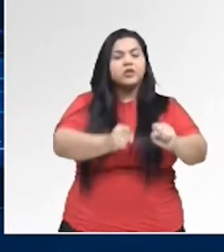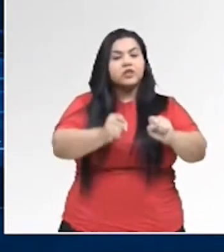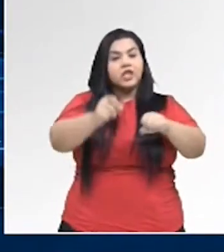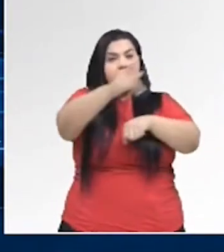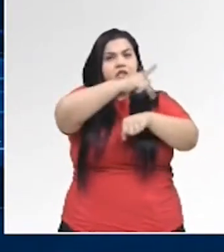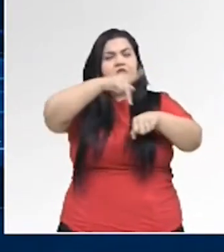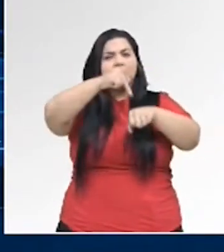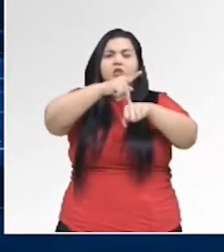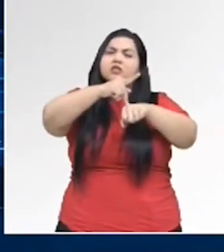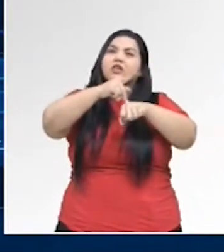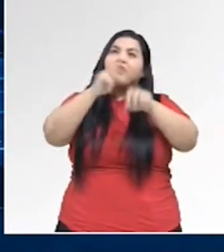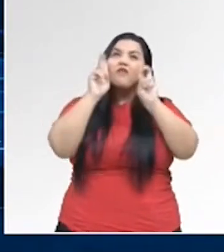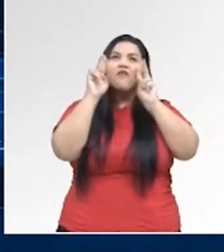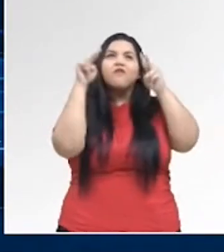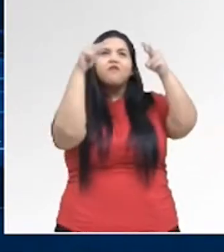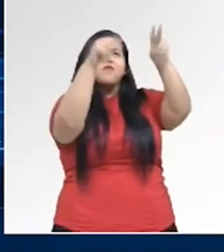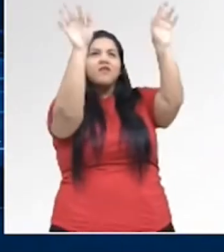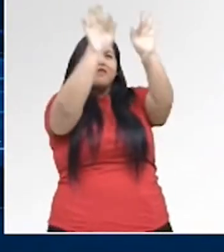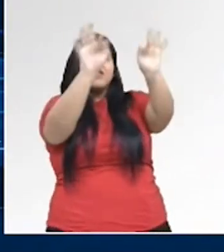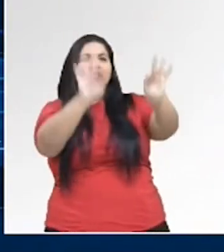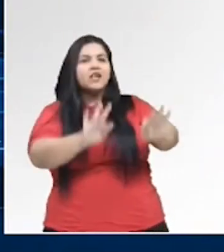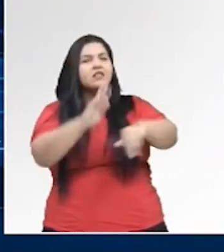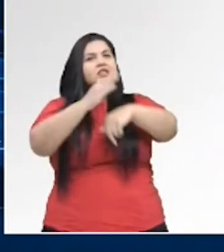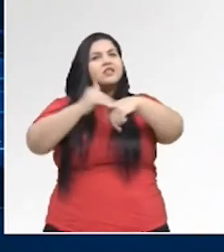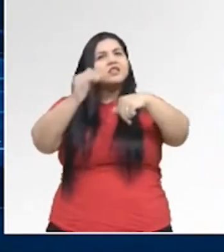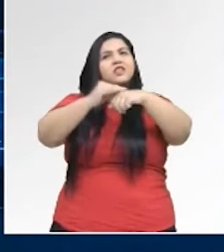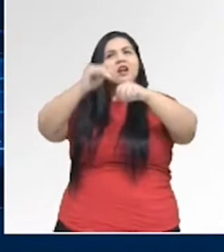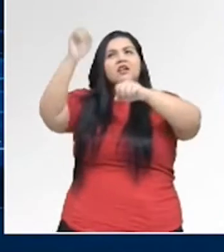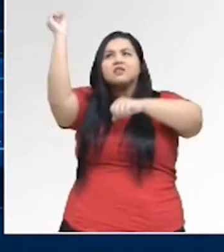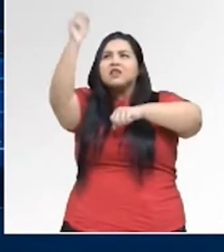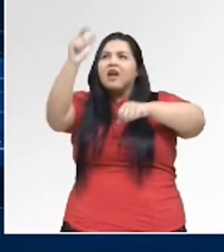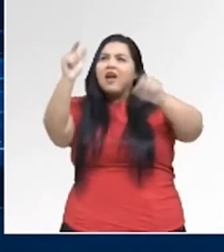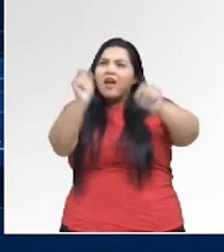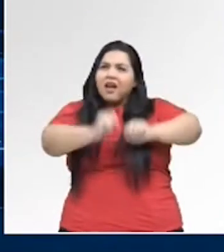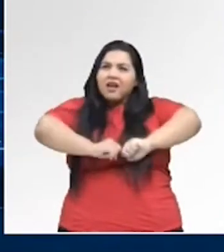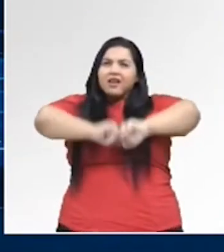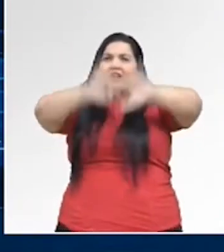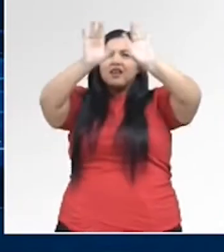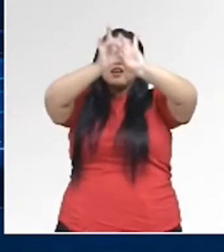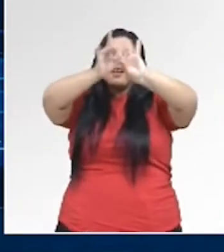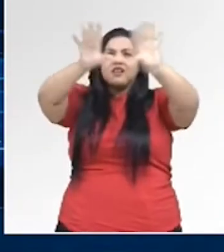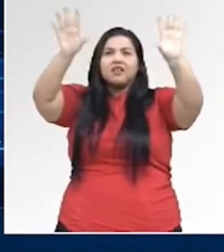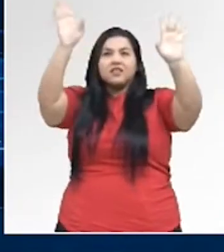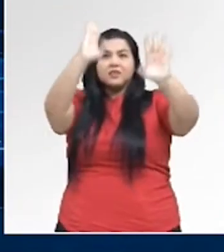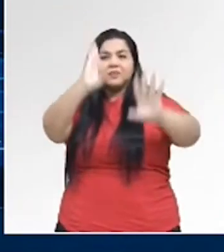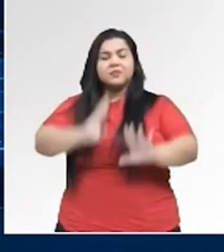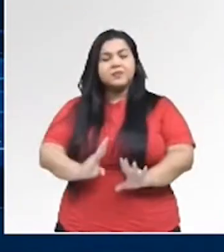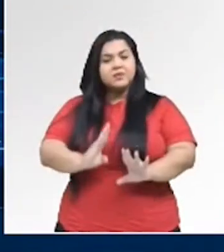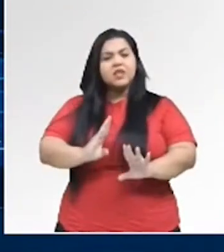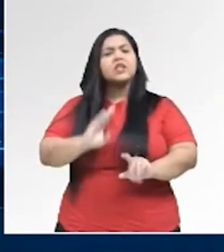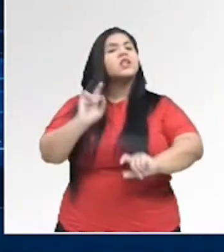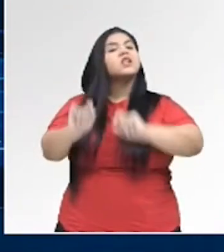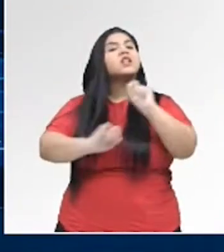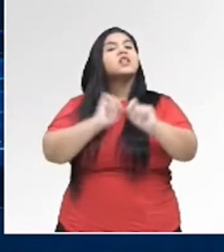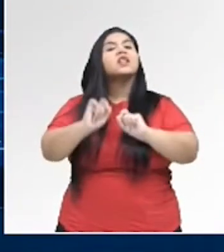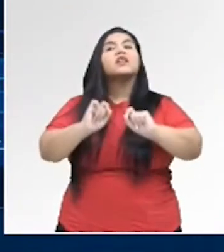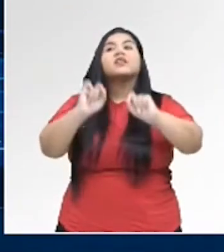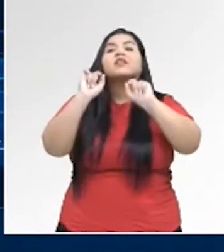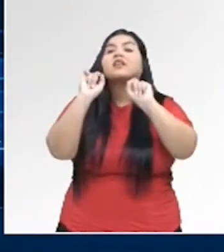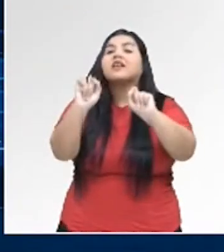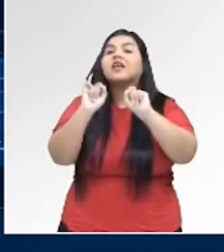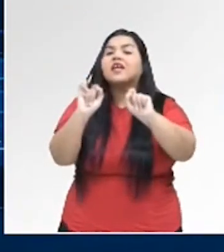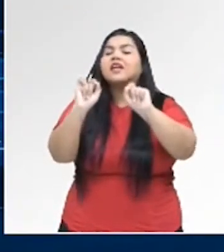ver contente a mãe gentil, já raiou a liberdade no horizonte do Brasil. Quem é que está contente?